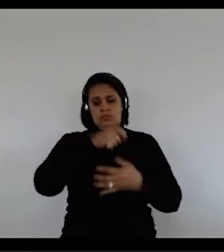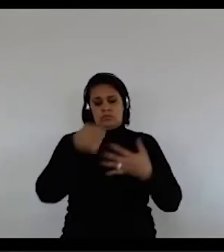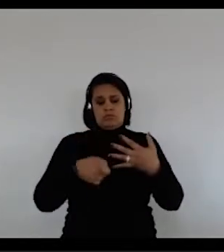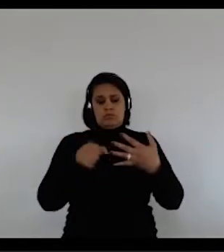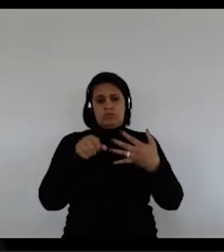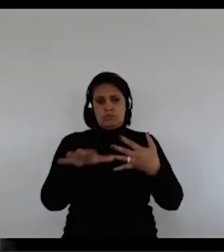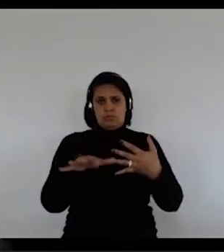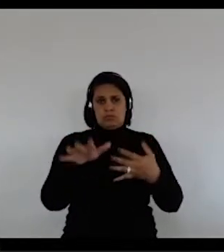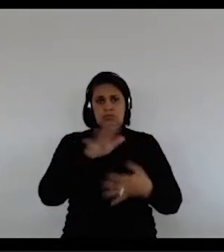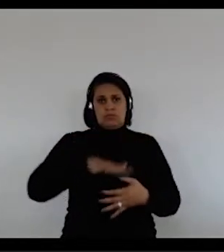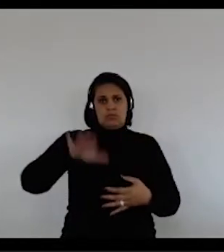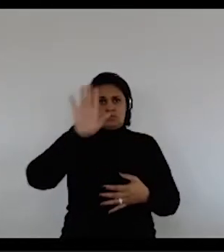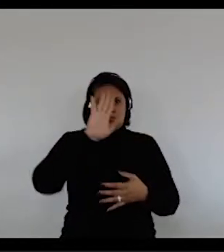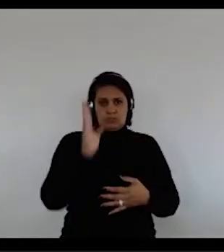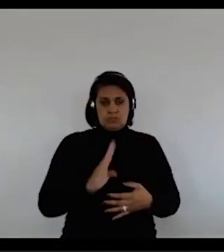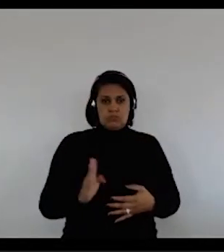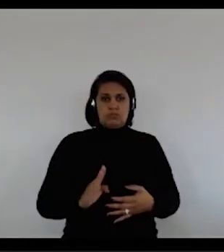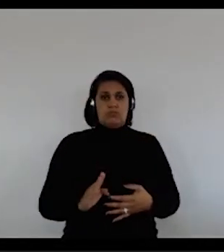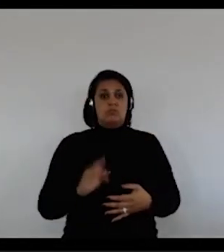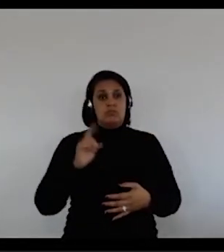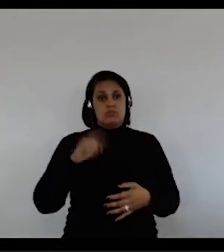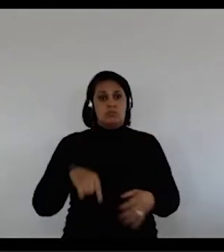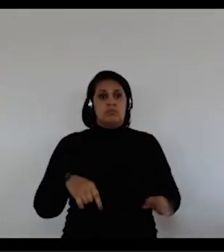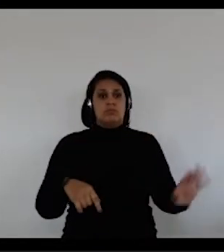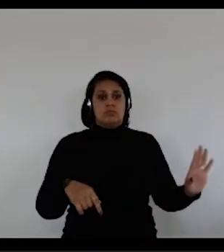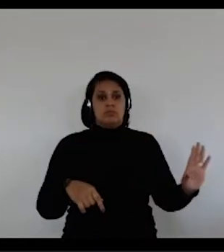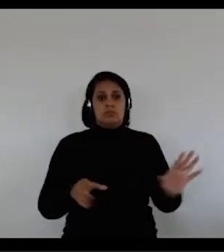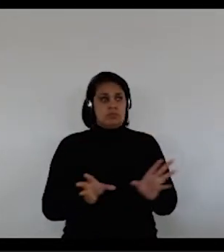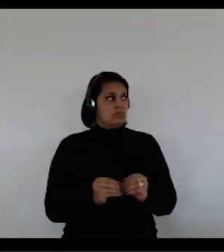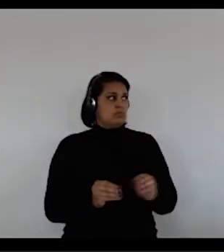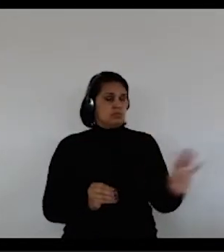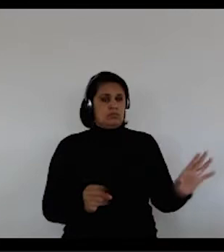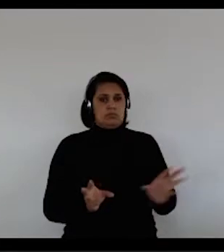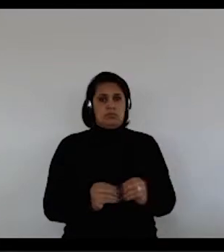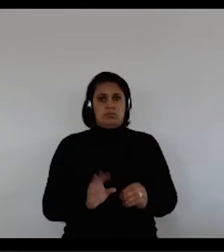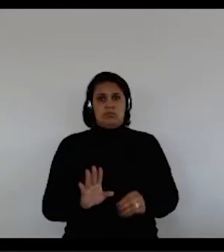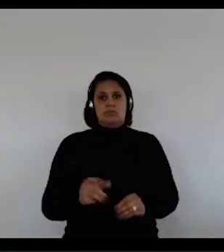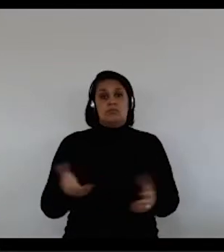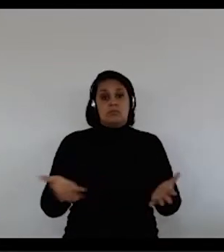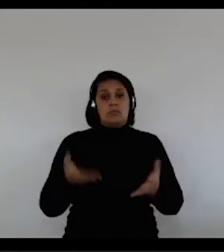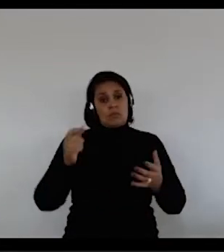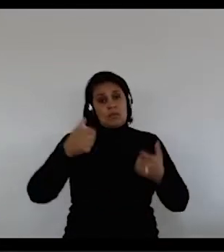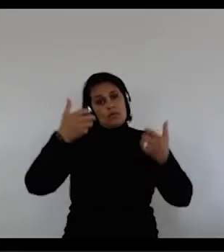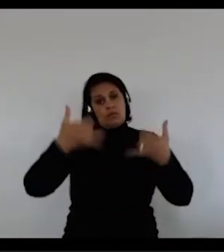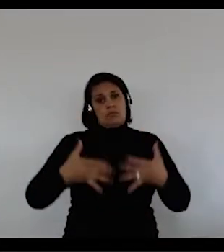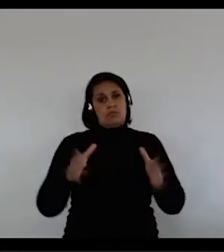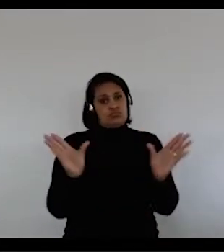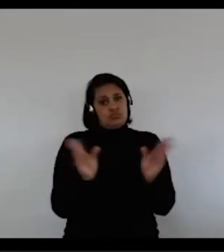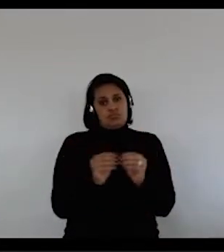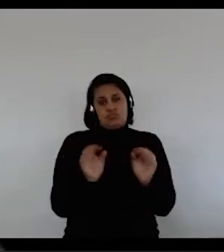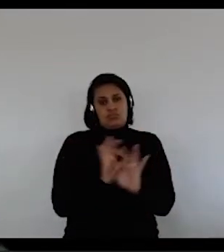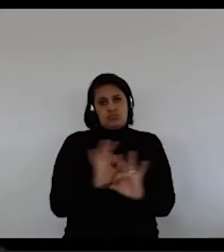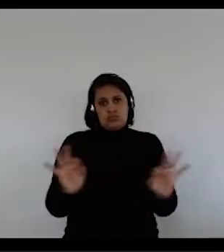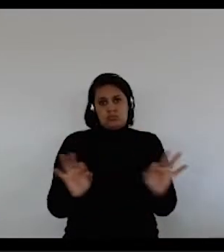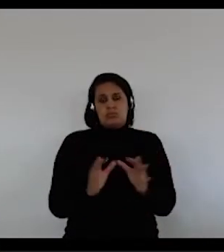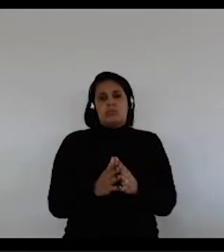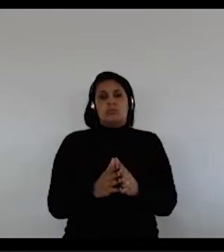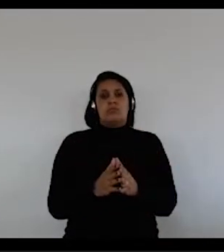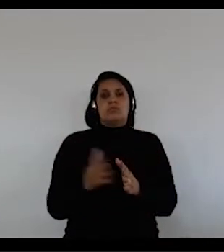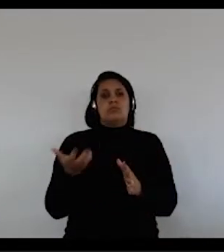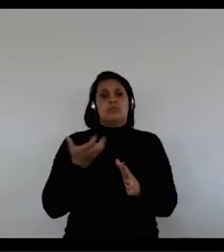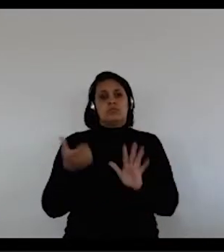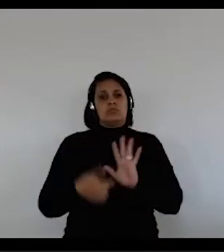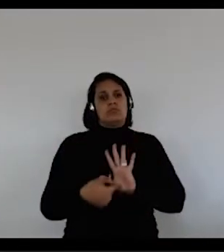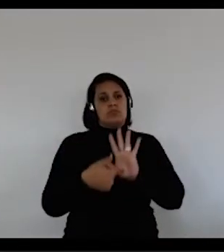nacional. Bom, isso era o panorama que eu queria mostrar.